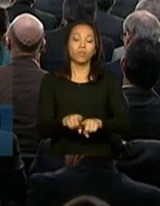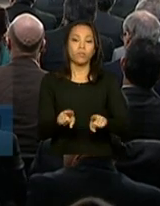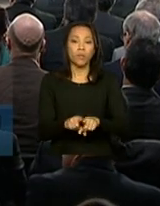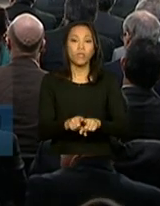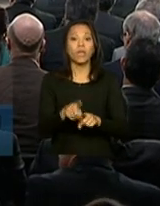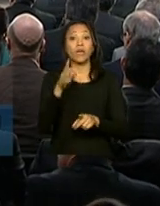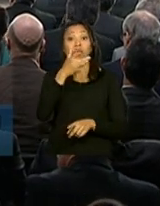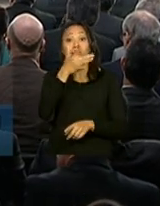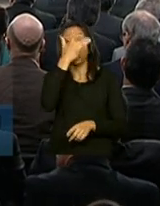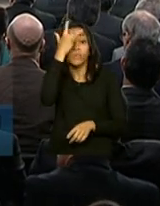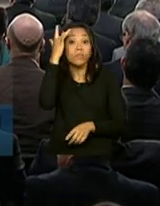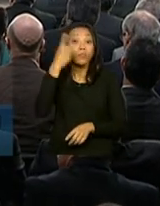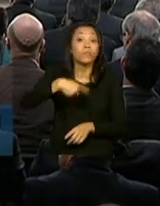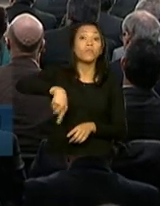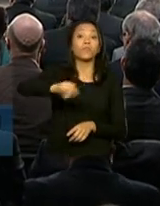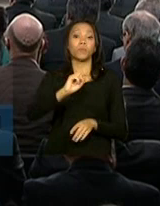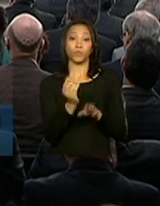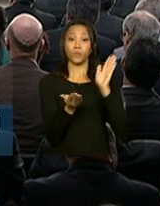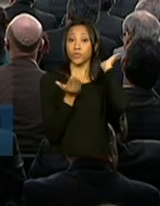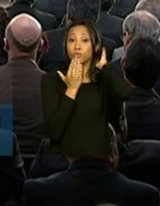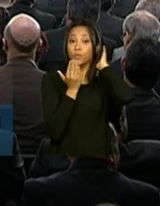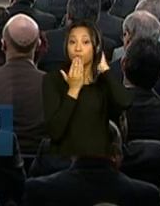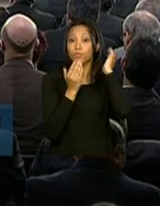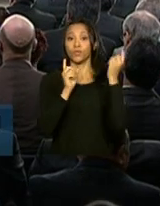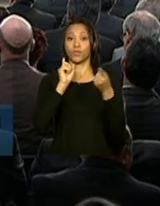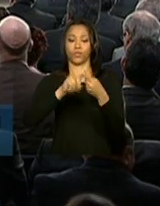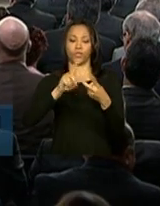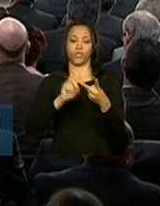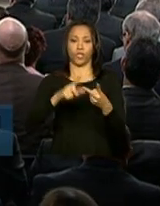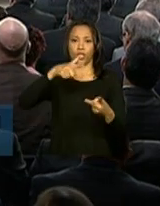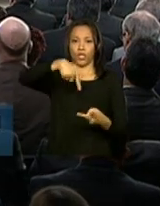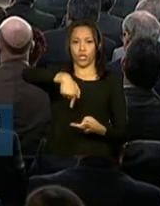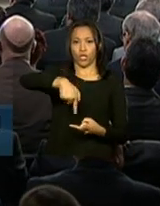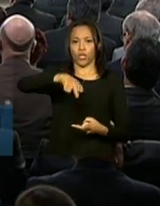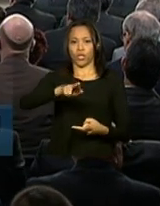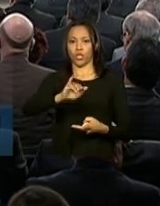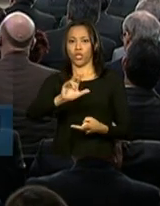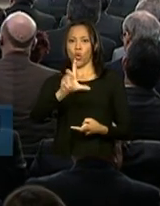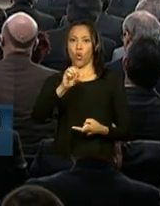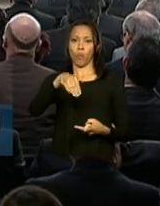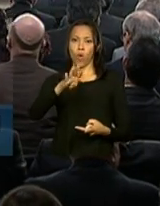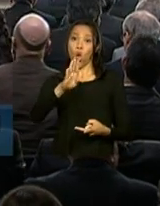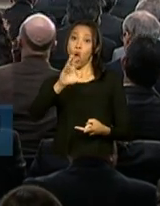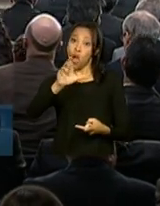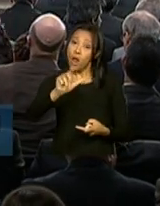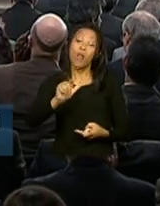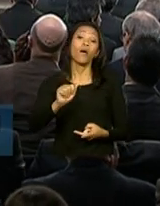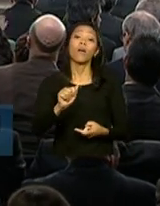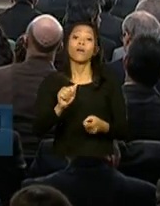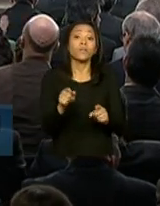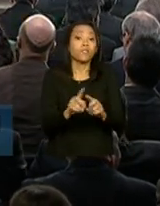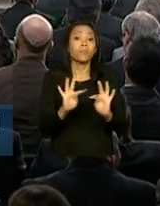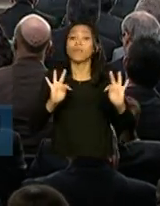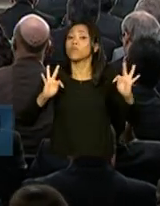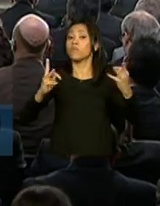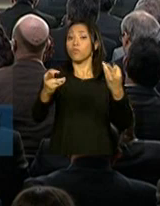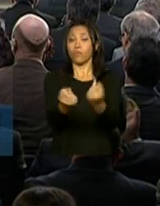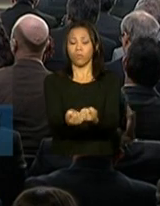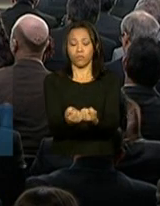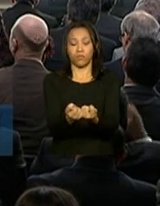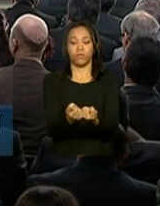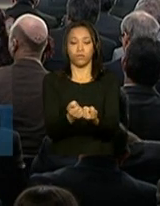para as populações indígenas, para os quilombolas, enfim, para todas as populações